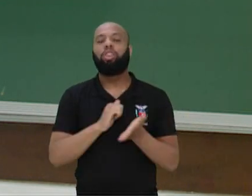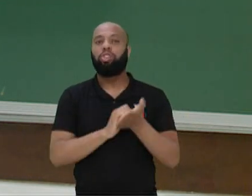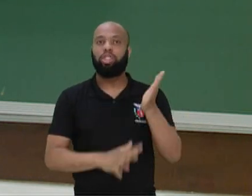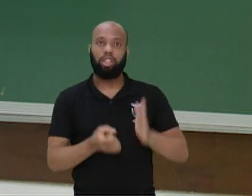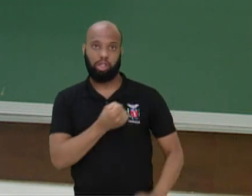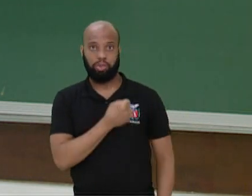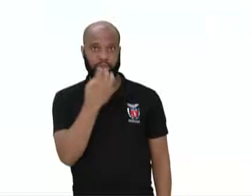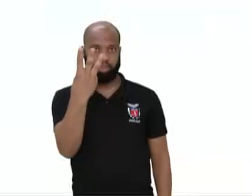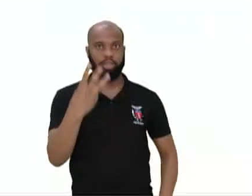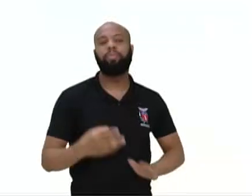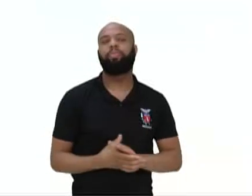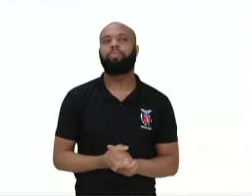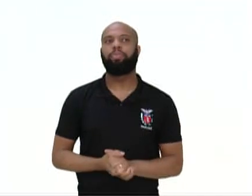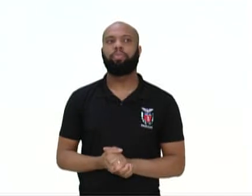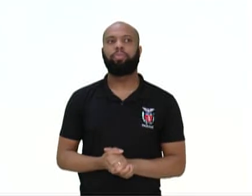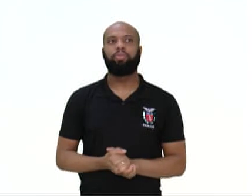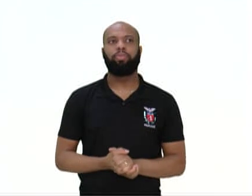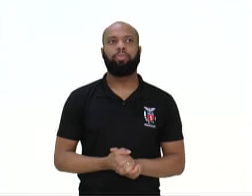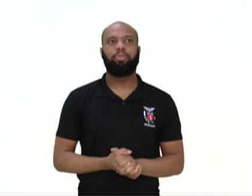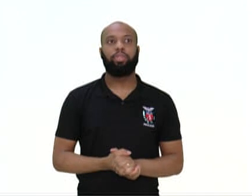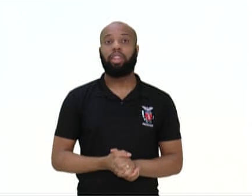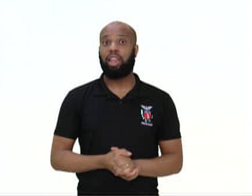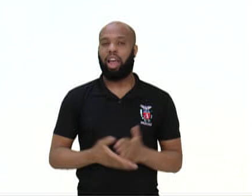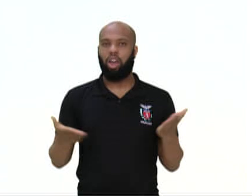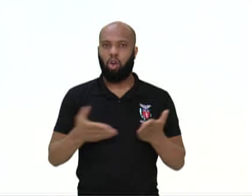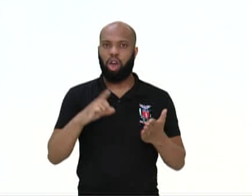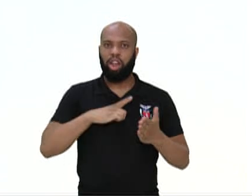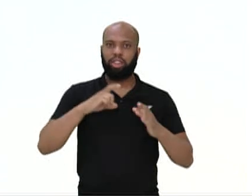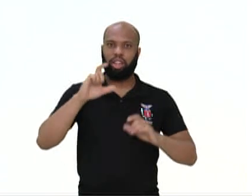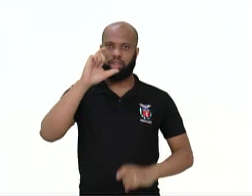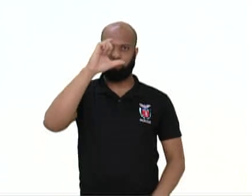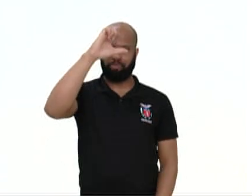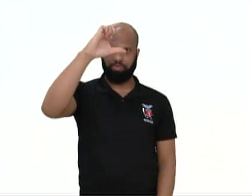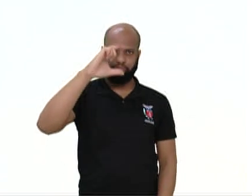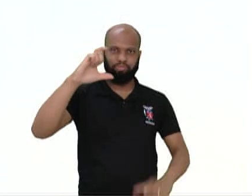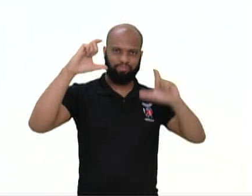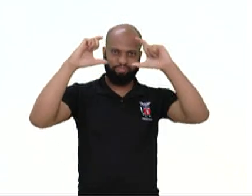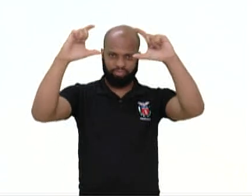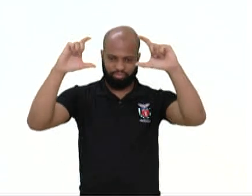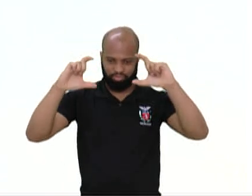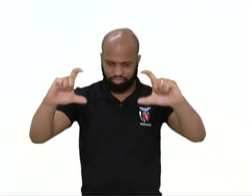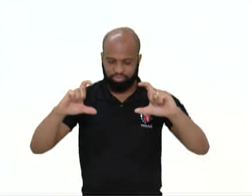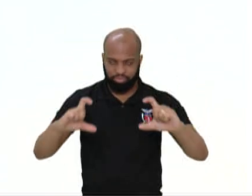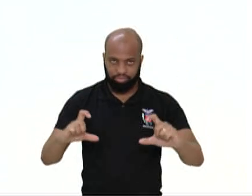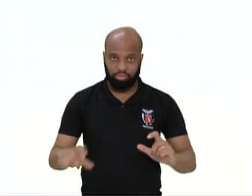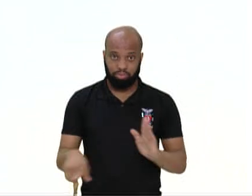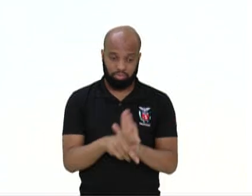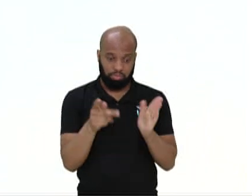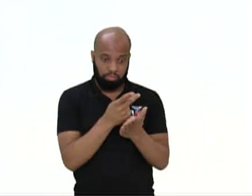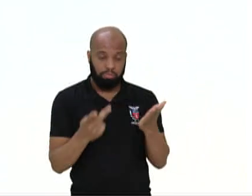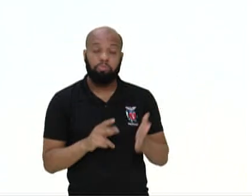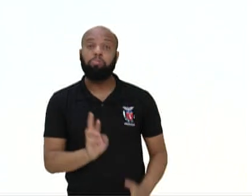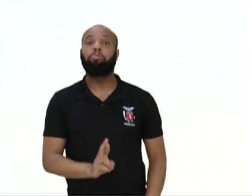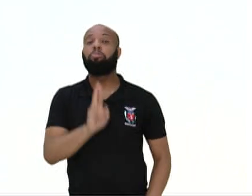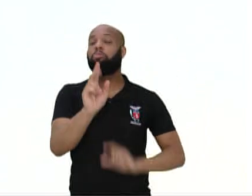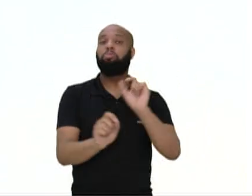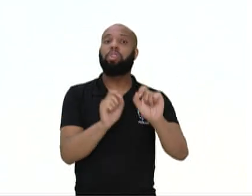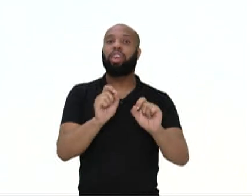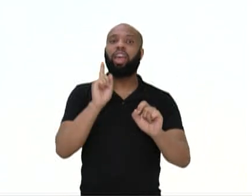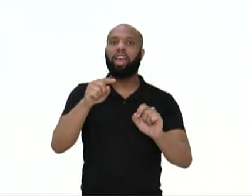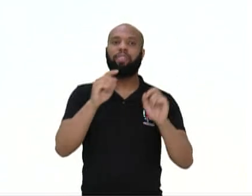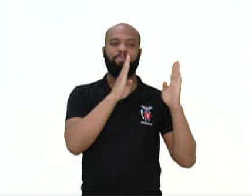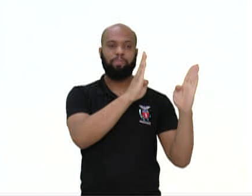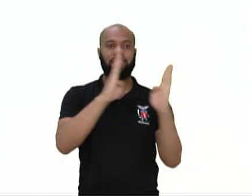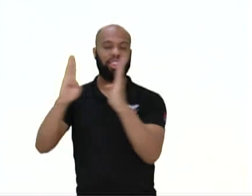Atividade 3. Cada estrofa, igual ao português, estrofe, do poema, representa uma